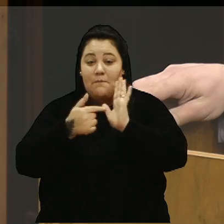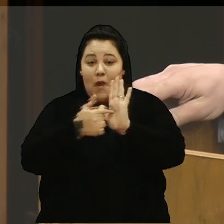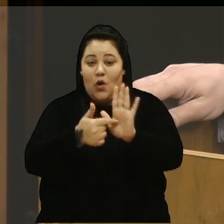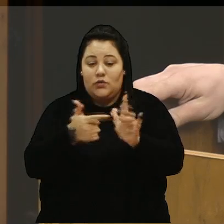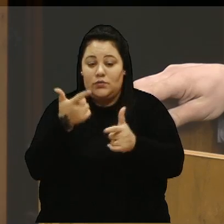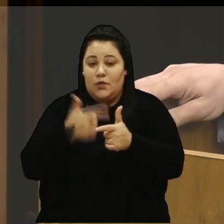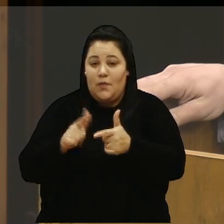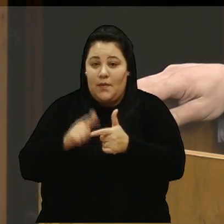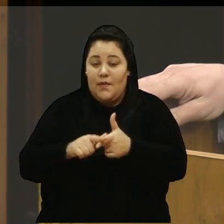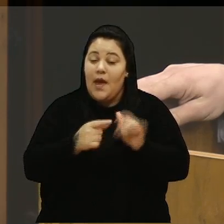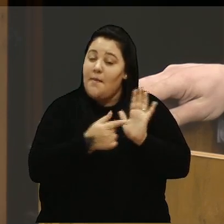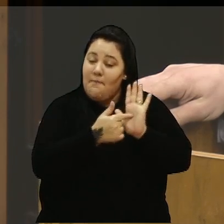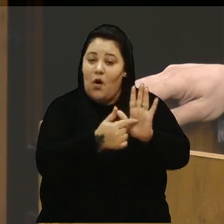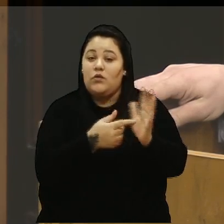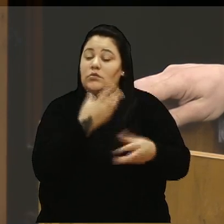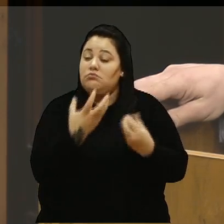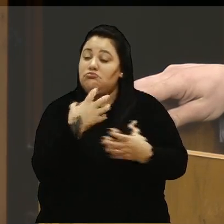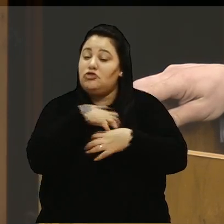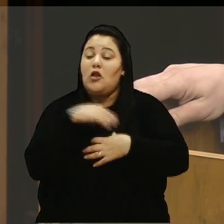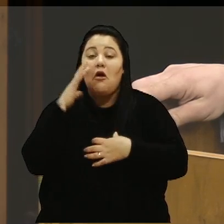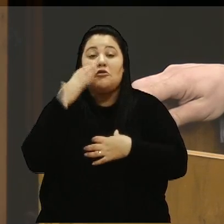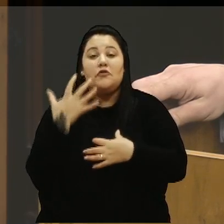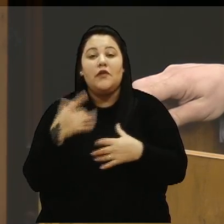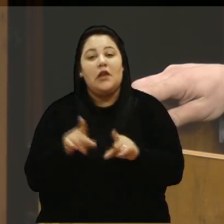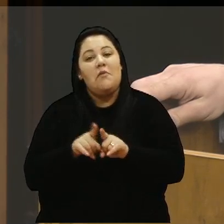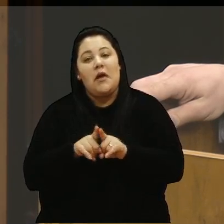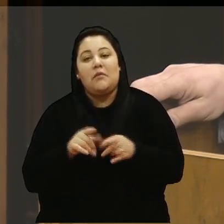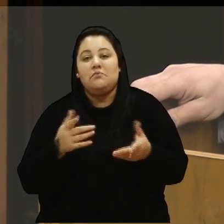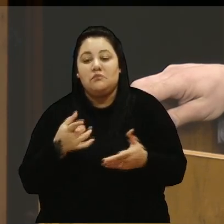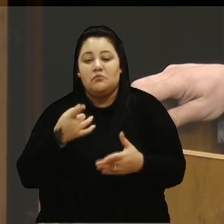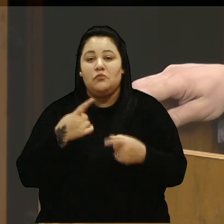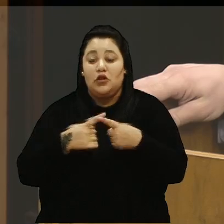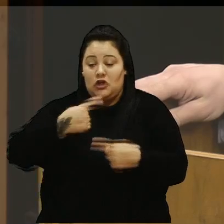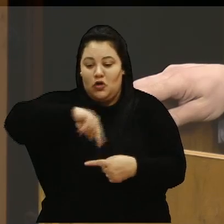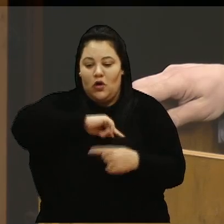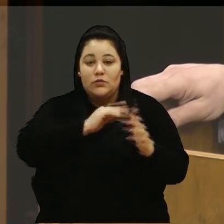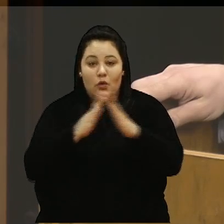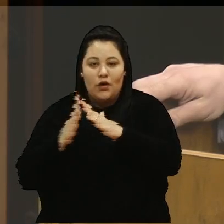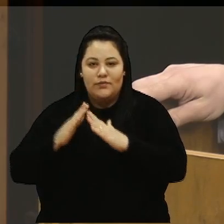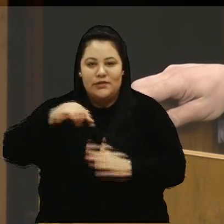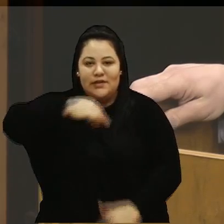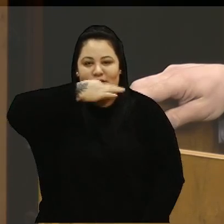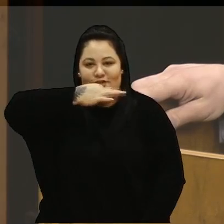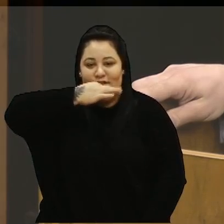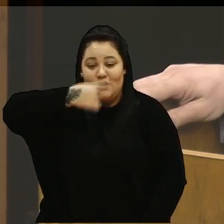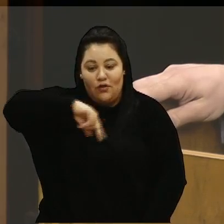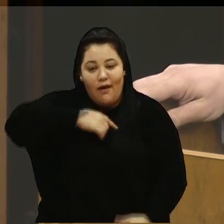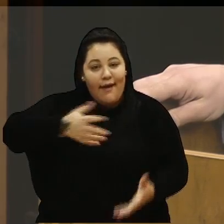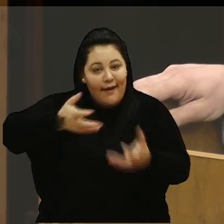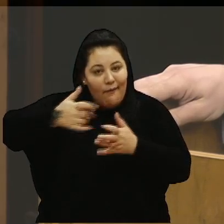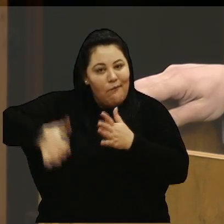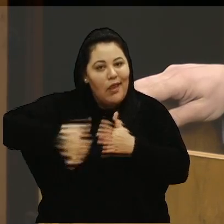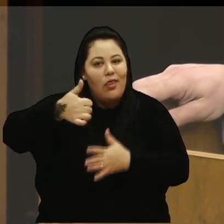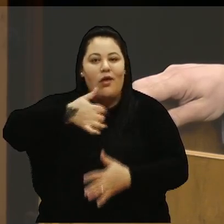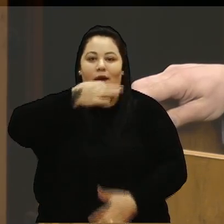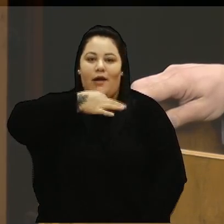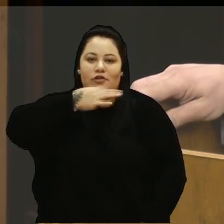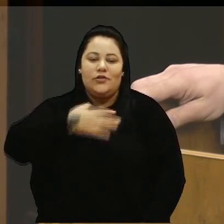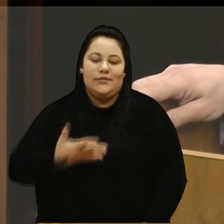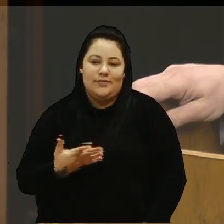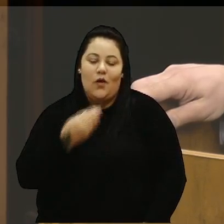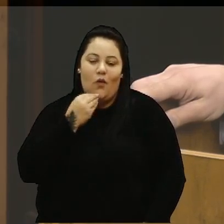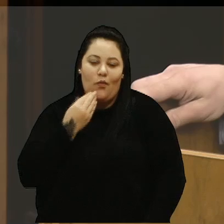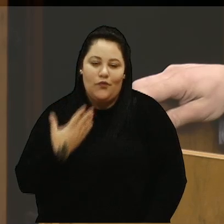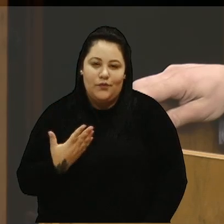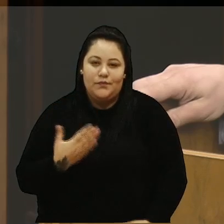e aponta também uma solução, porque nós moramos em Caxias do Sul e nós queremos melhorar a cidade. E